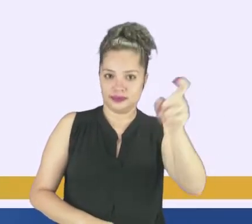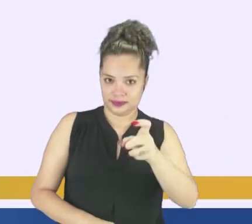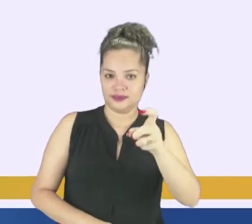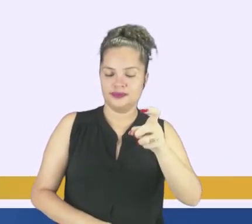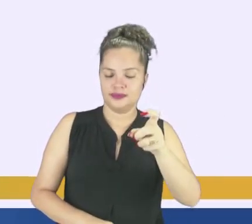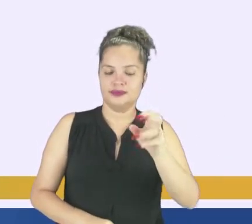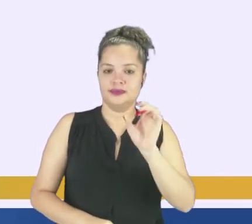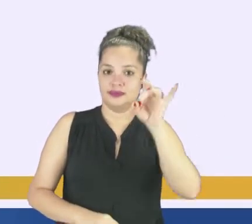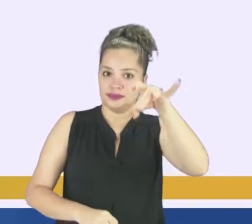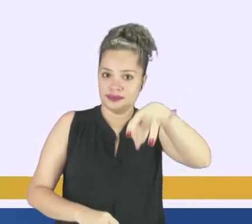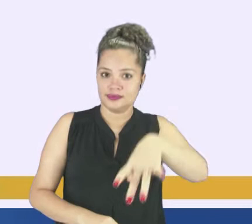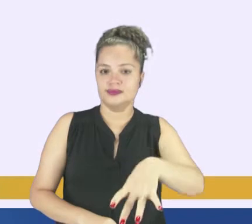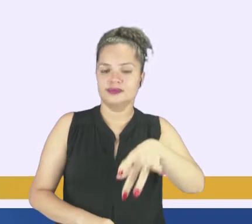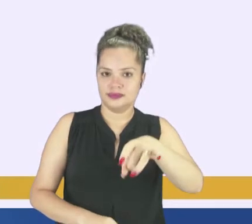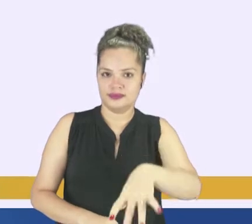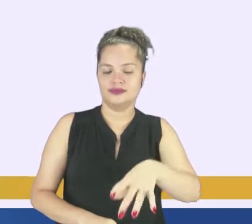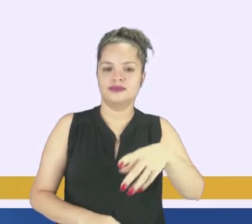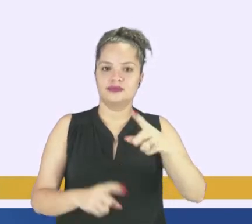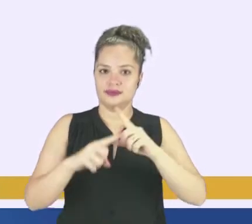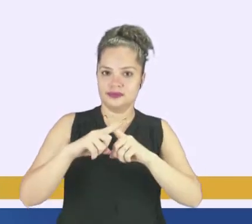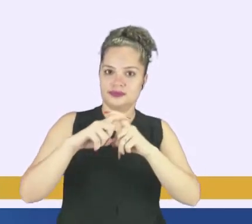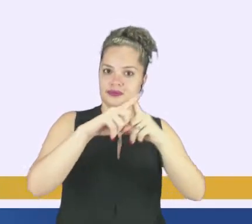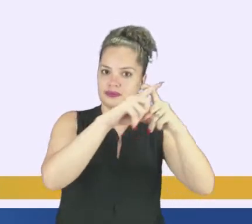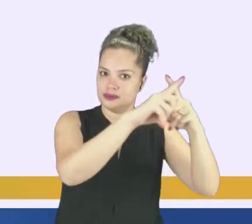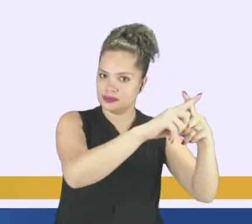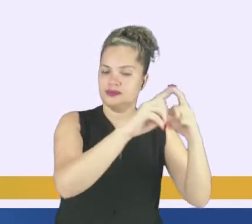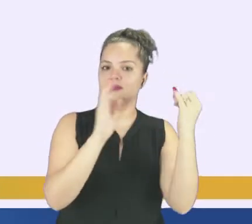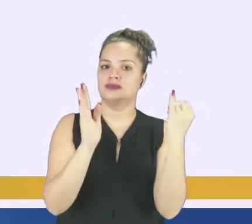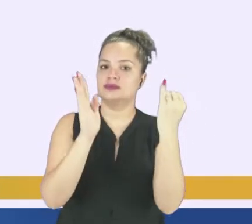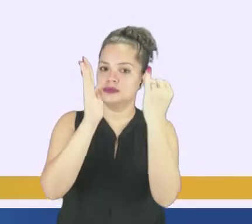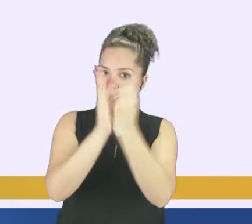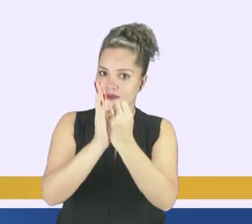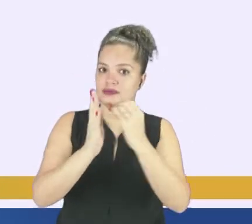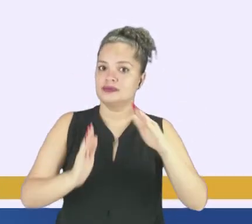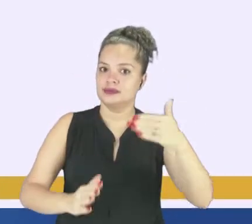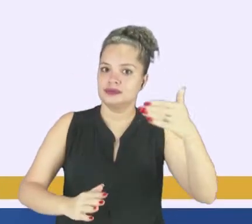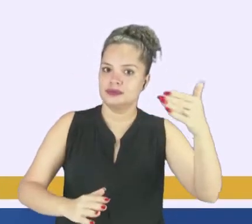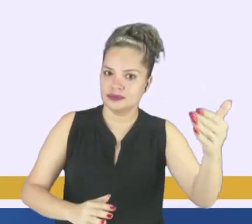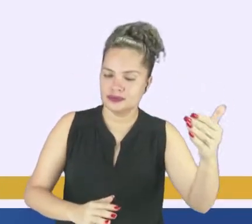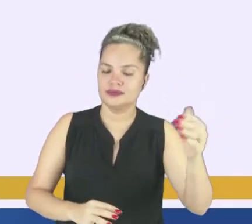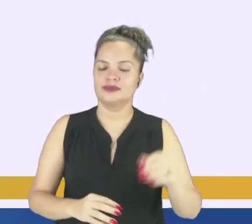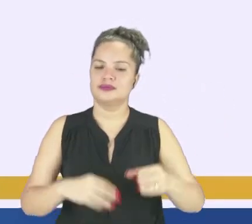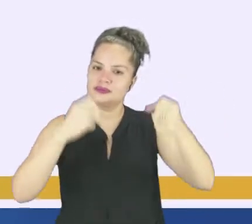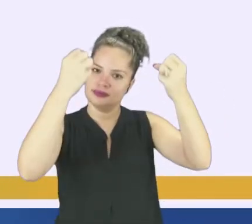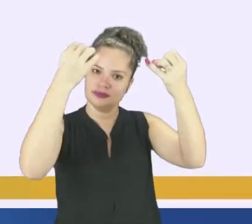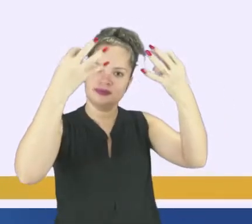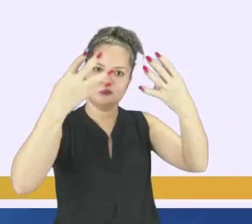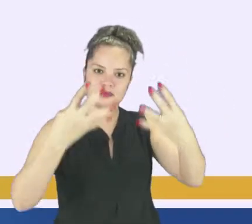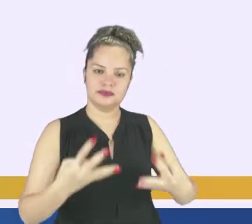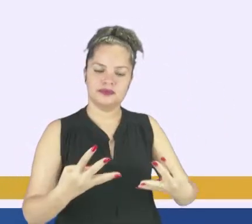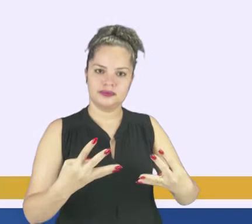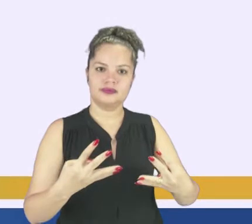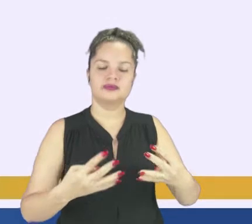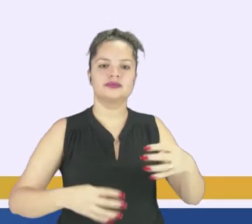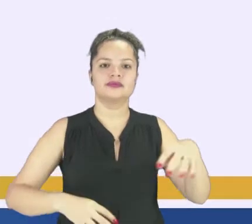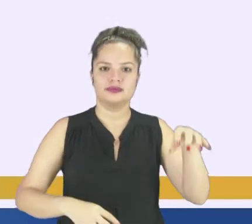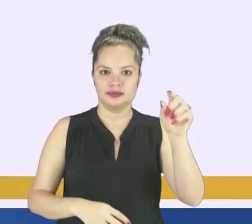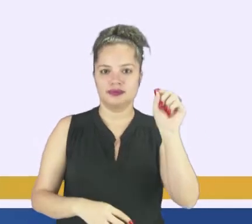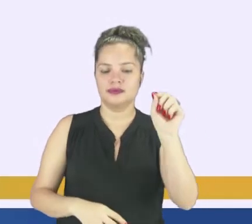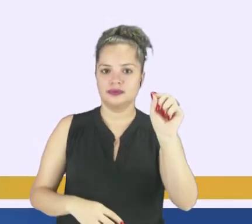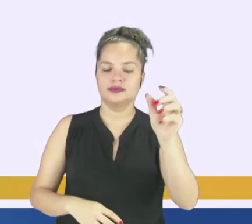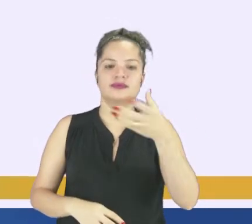polinômio, a partir da identidade. Essa identidade é o que eu estava falando na definição que